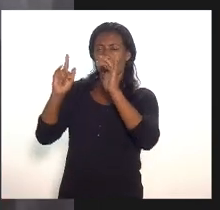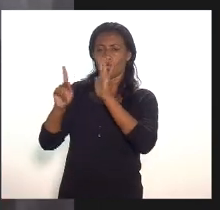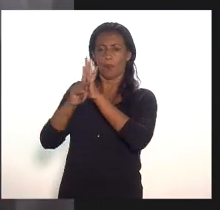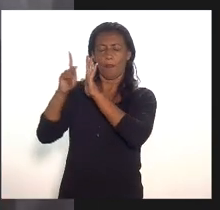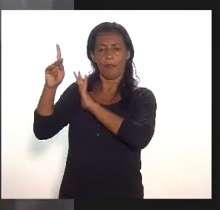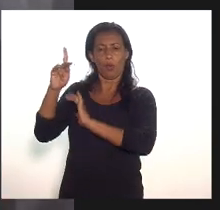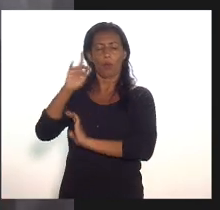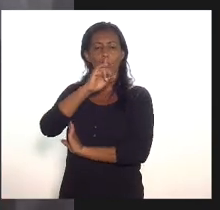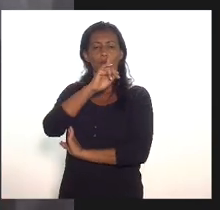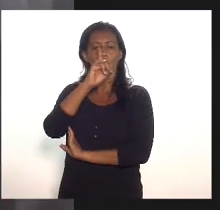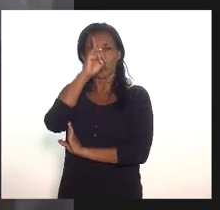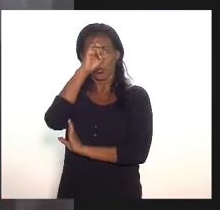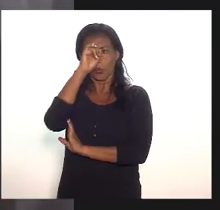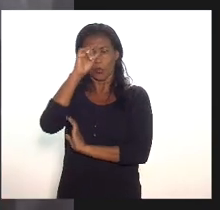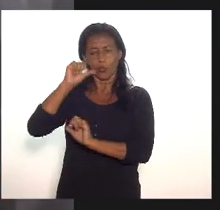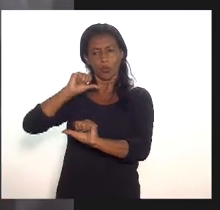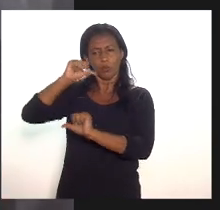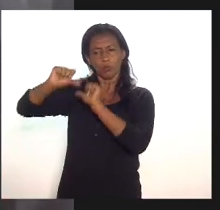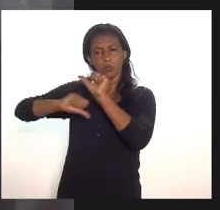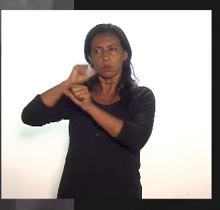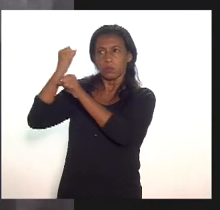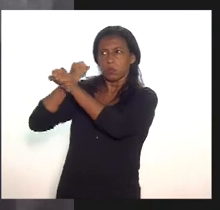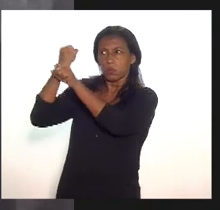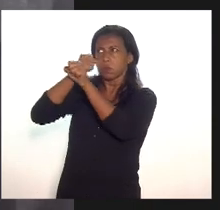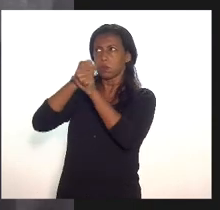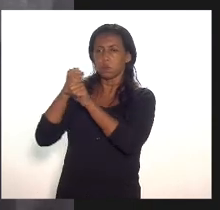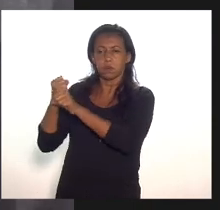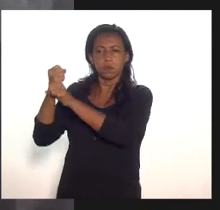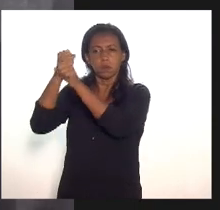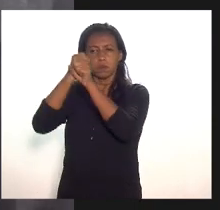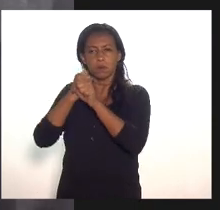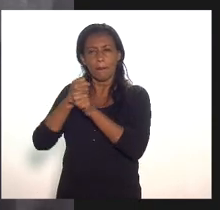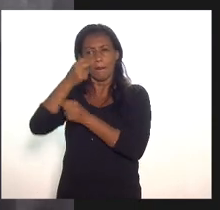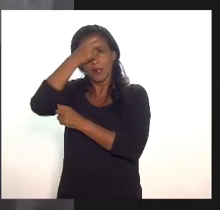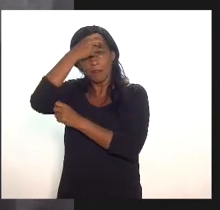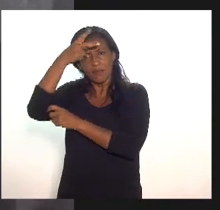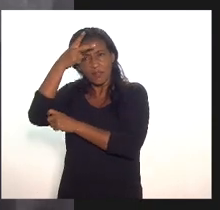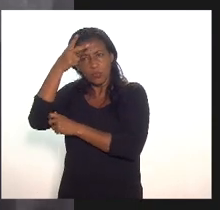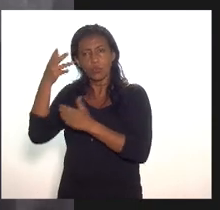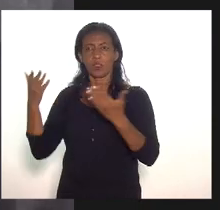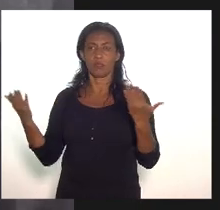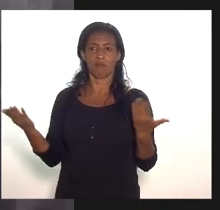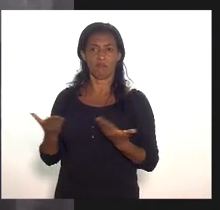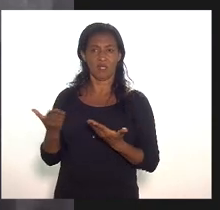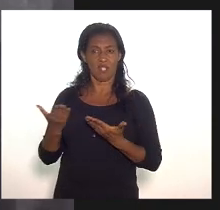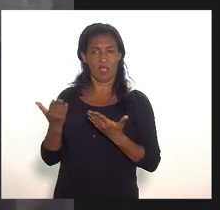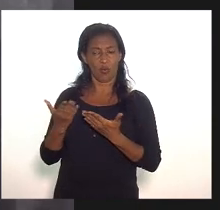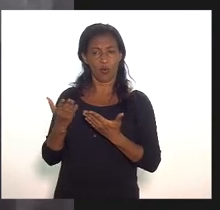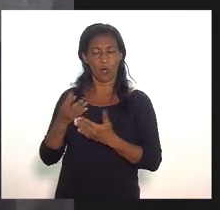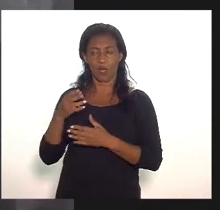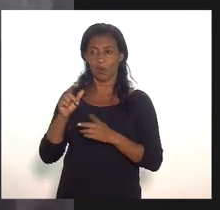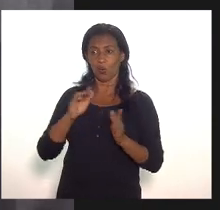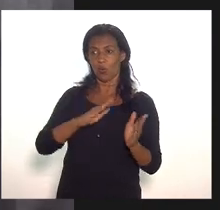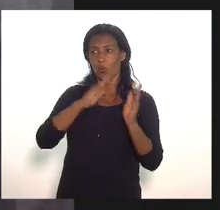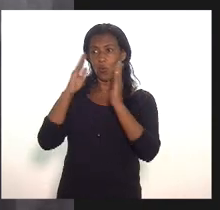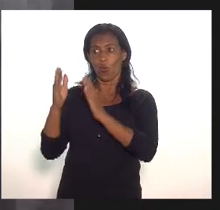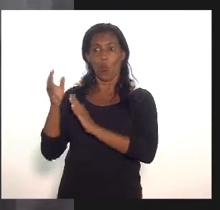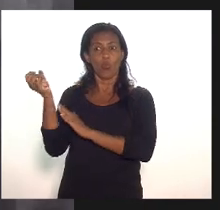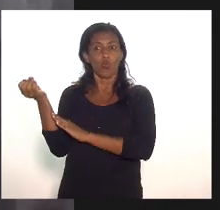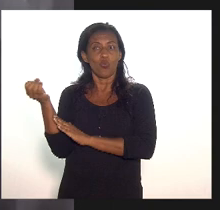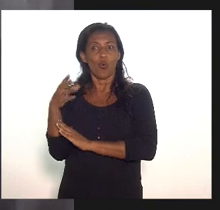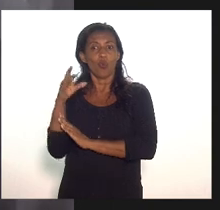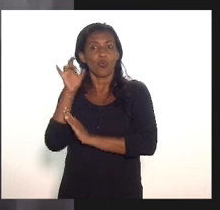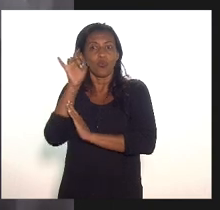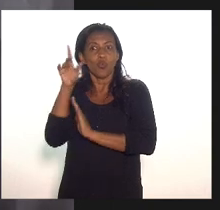todo reformado pela prefeitura e agora está montando um novo hospital só para atender